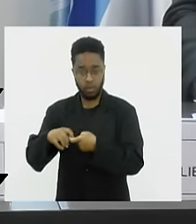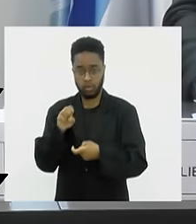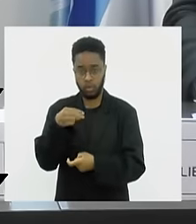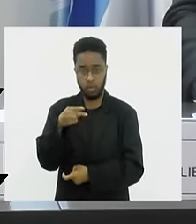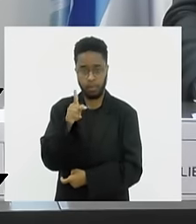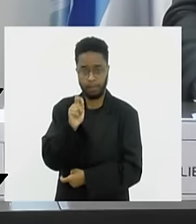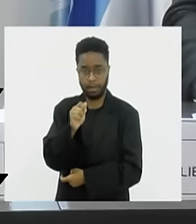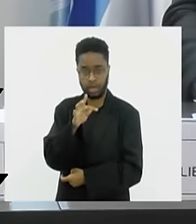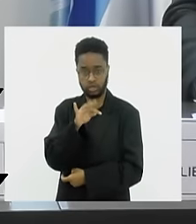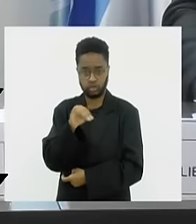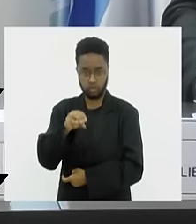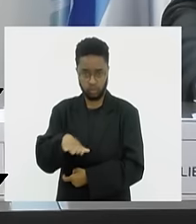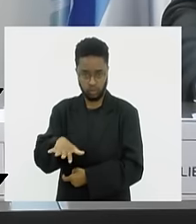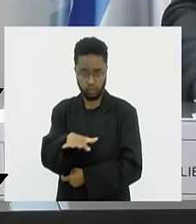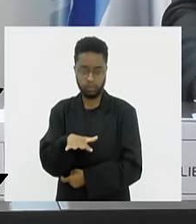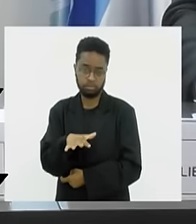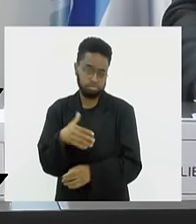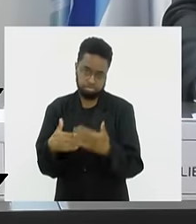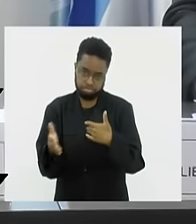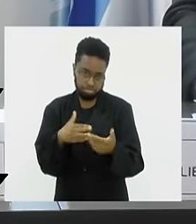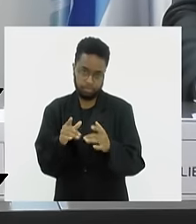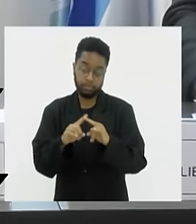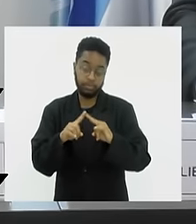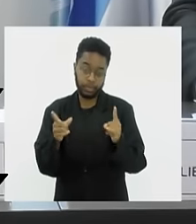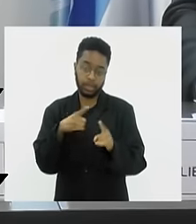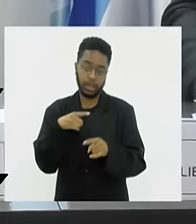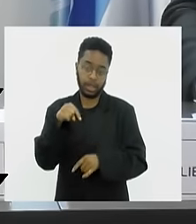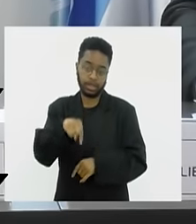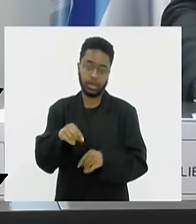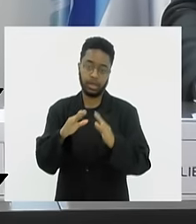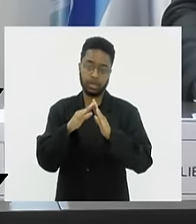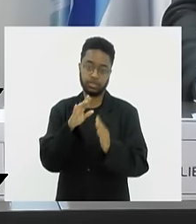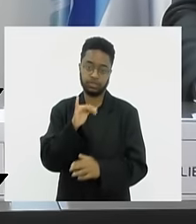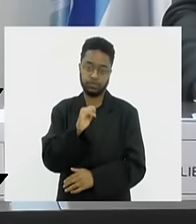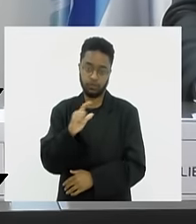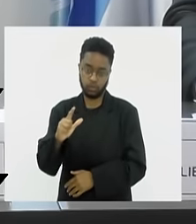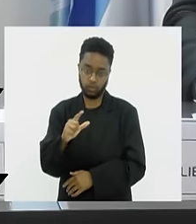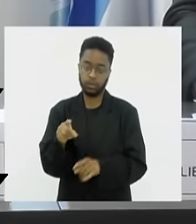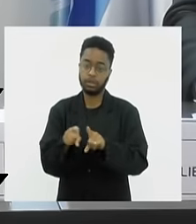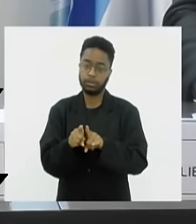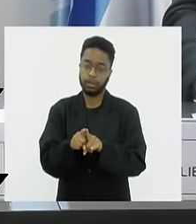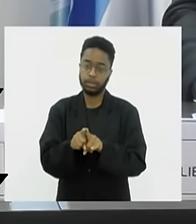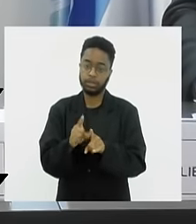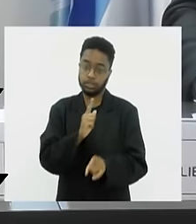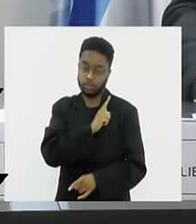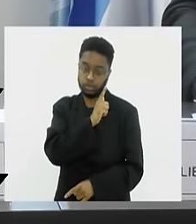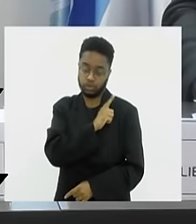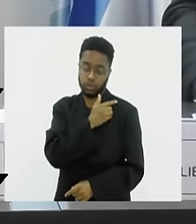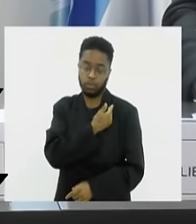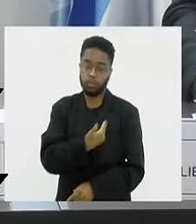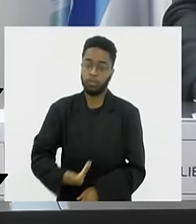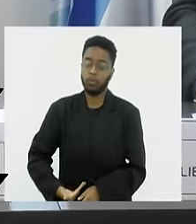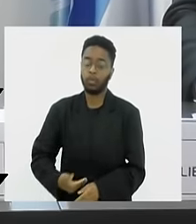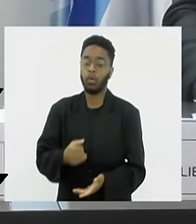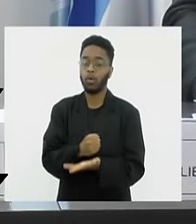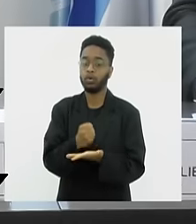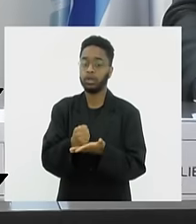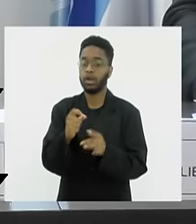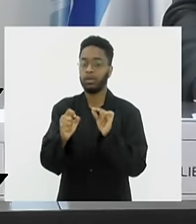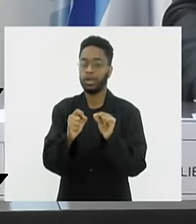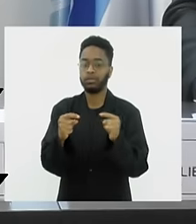for, o senhor, aí está aqui a Casa Civil presente, e aí como gestor público, o gestor contrata de acordo com a